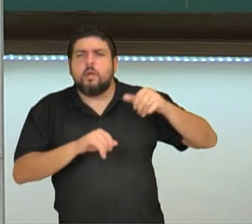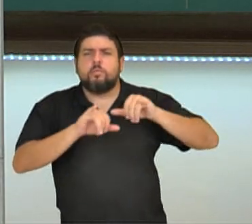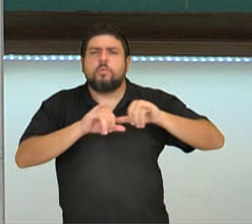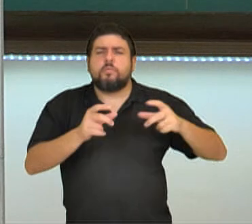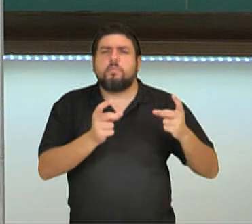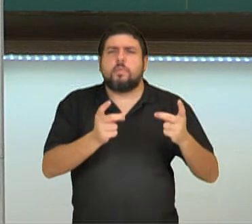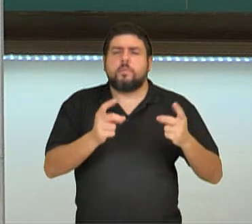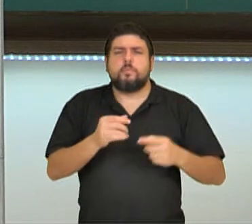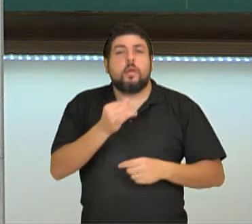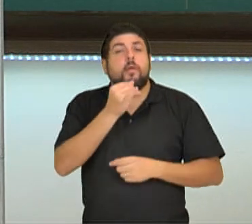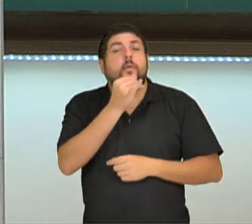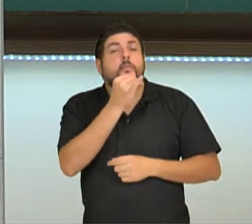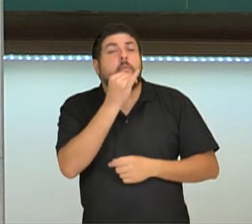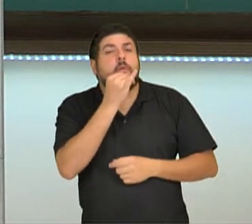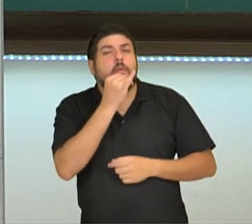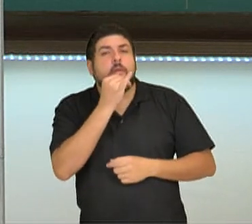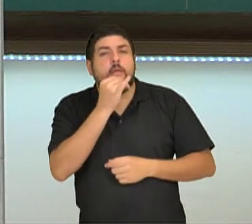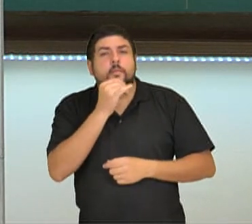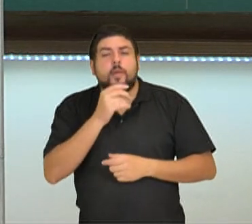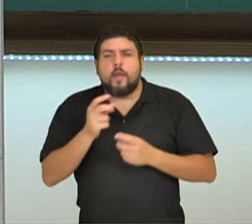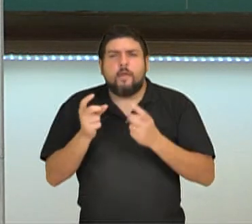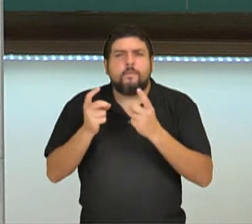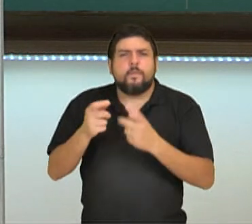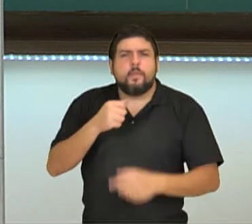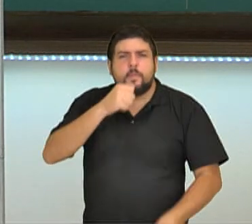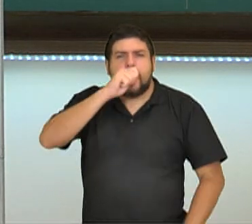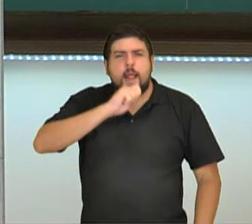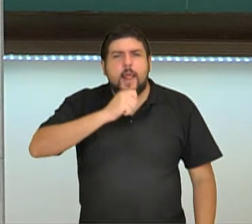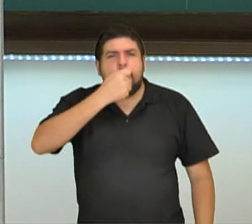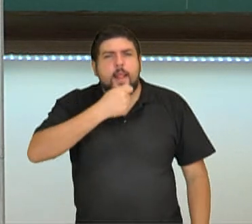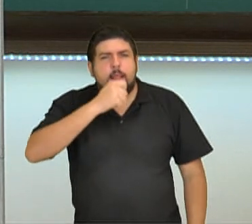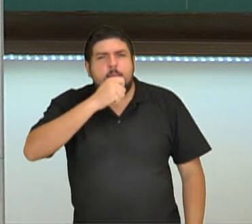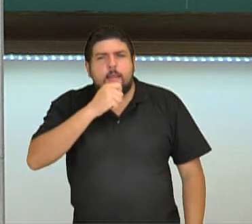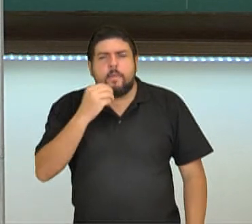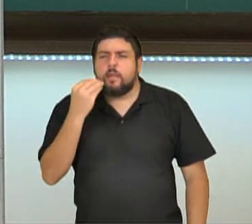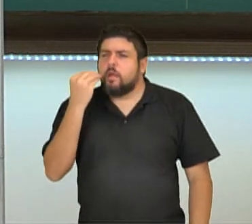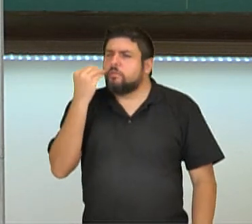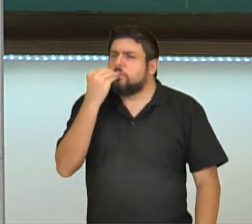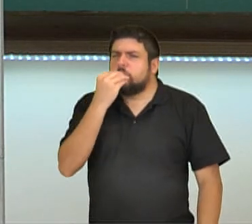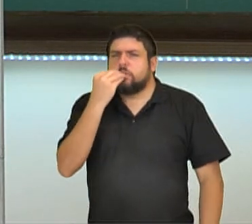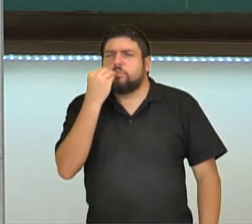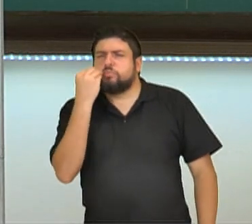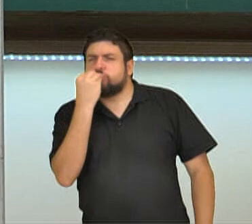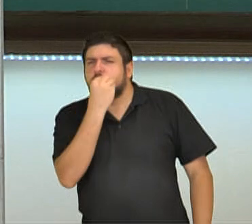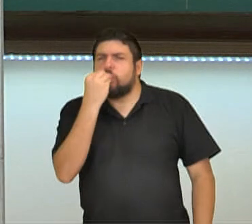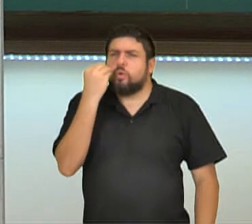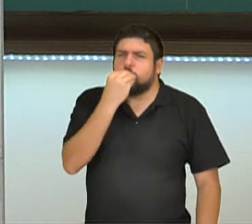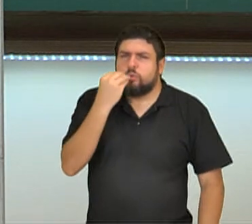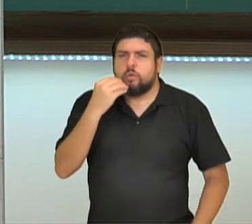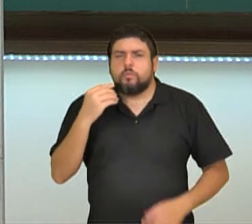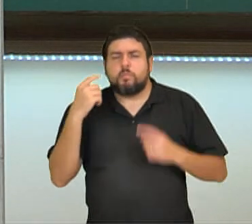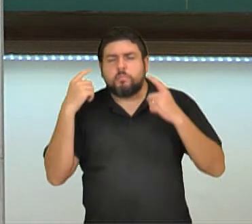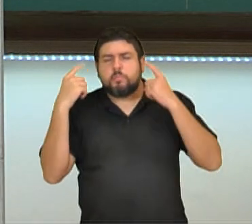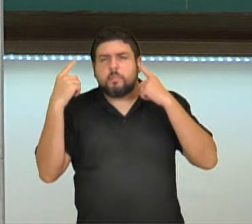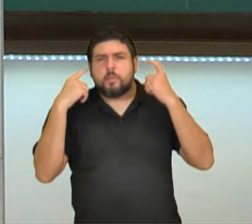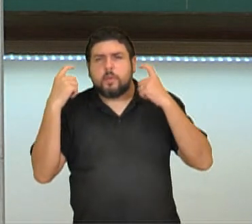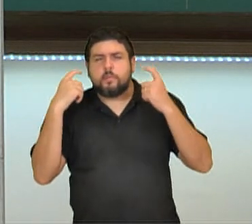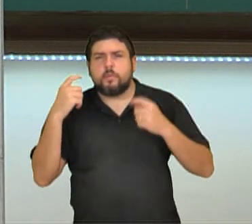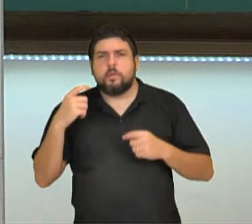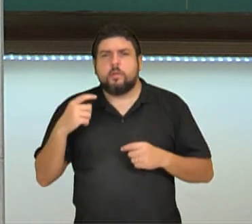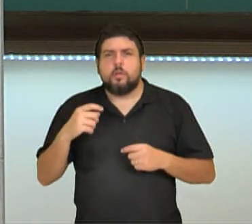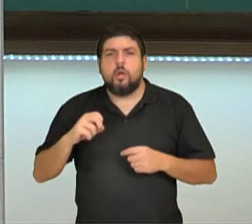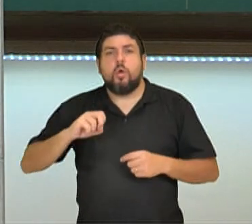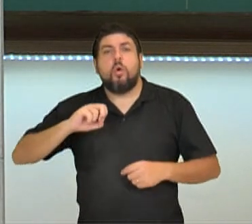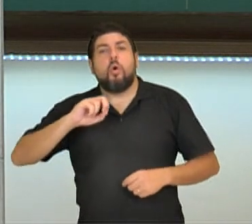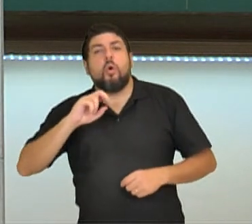os vendedores de picolé usarem um apito, né, para chamar os clientes, ou o vendedor de algodão doce que usa aquele bate-bate,